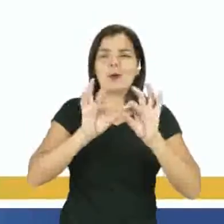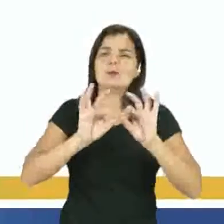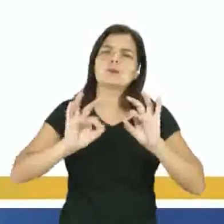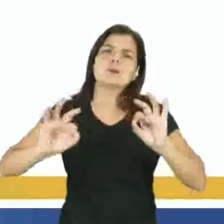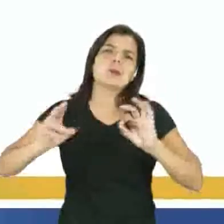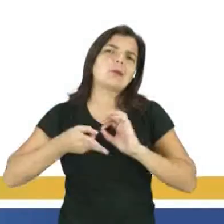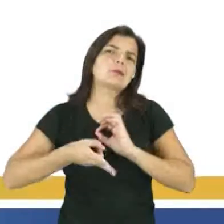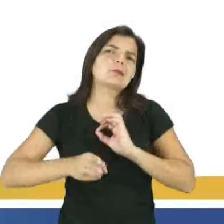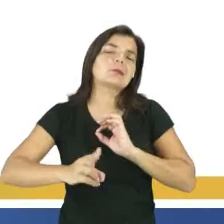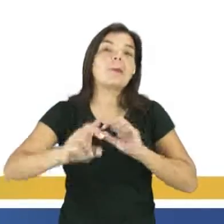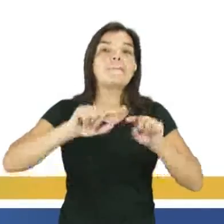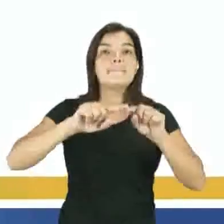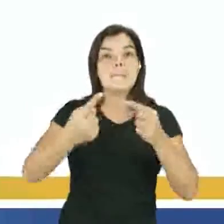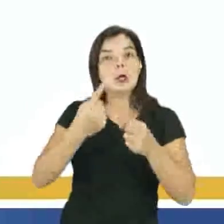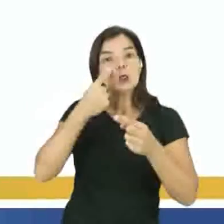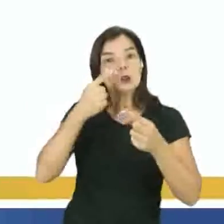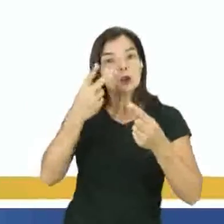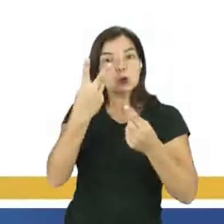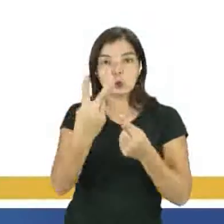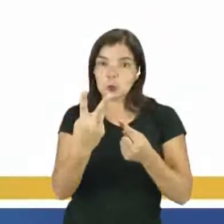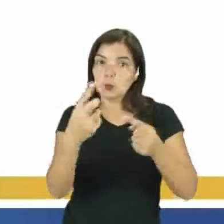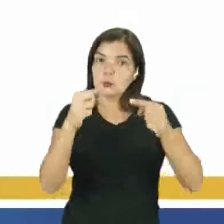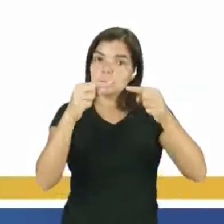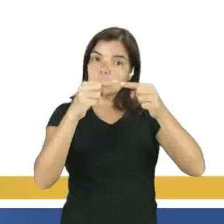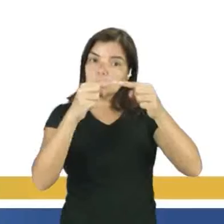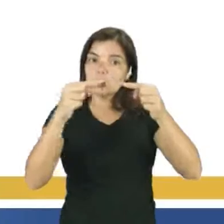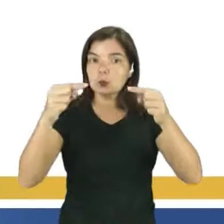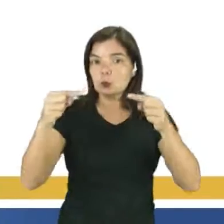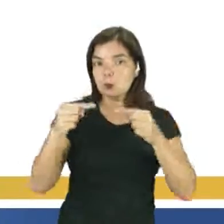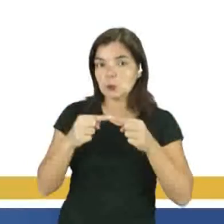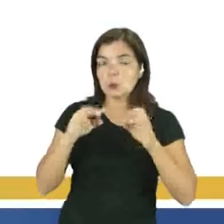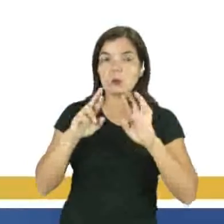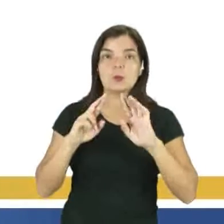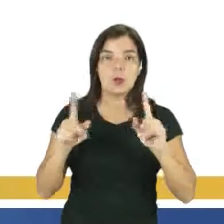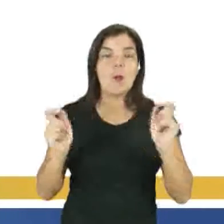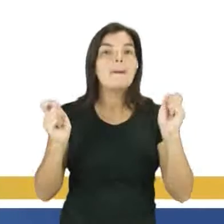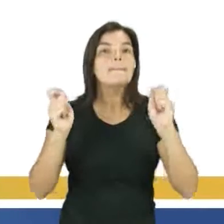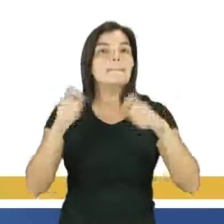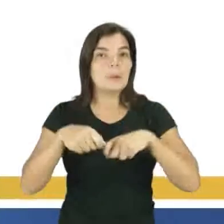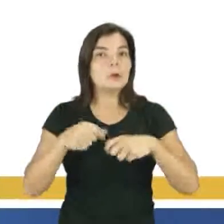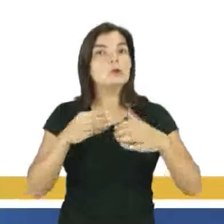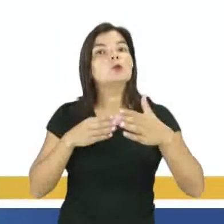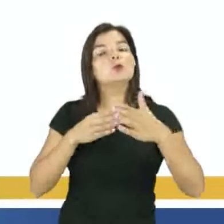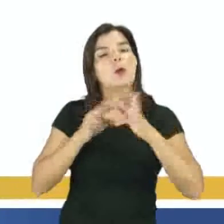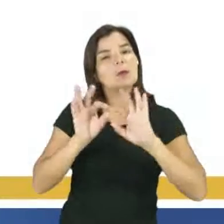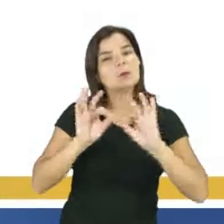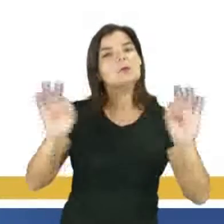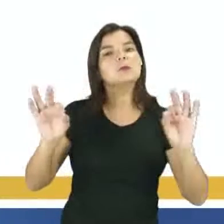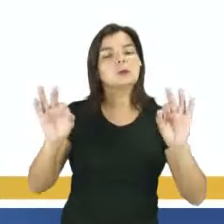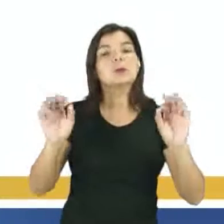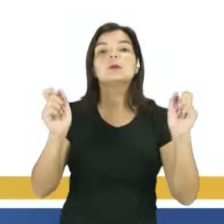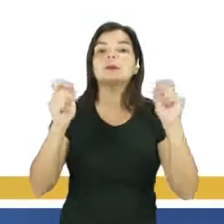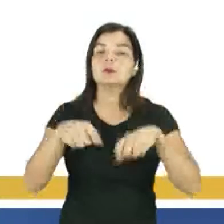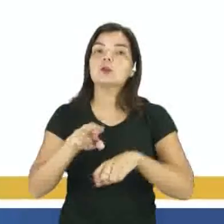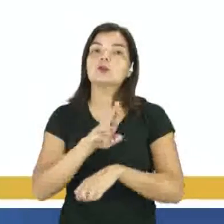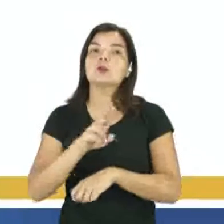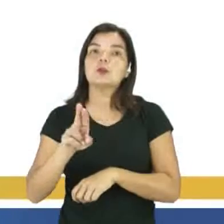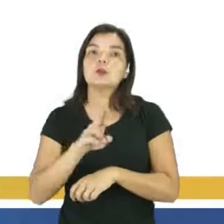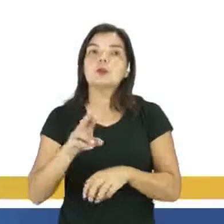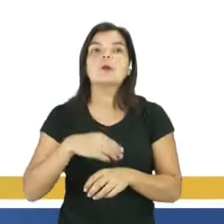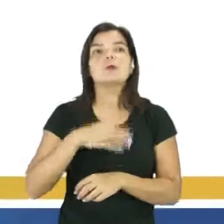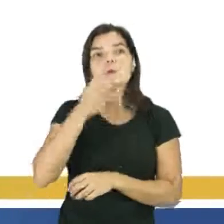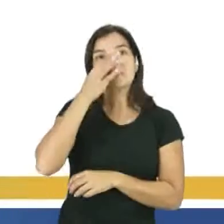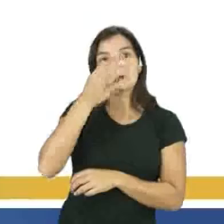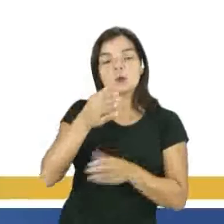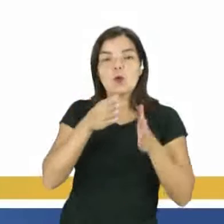né? Mas ao fixarmos dois pontos nela, distintos, a gente pode determinar a distância entre eles, que a gente chama, né, no futuro